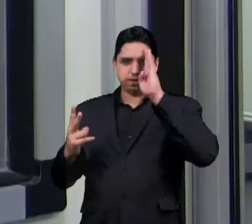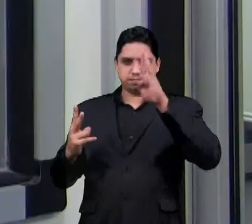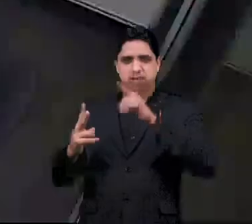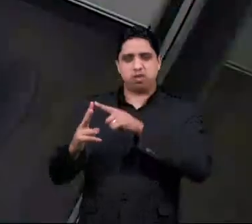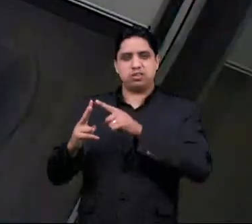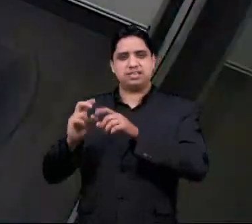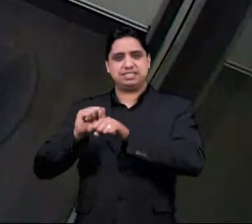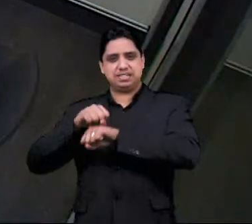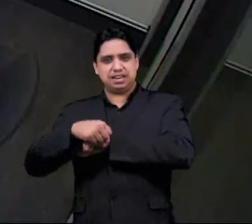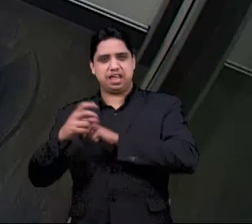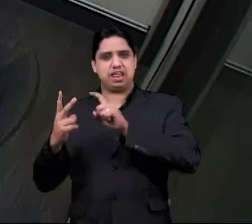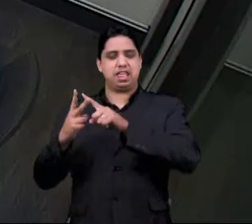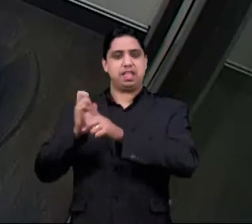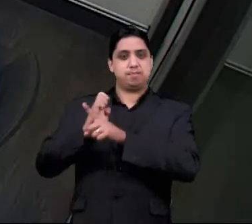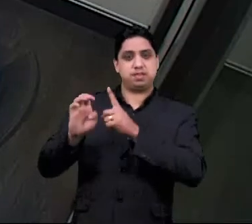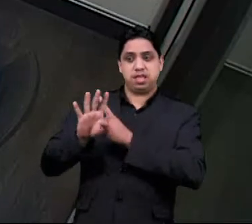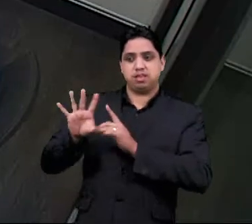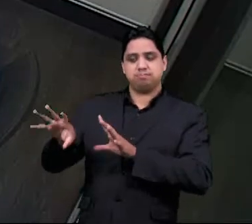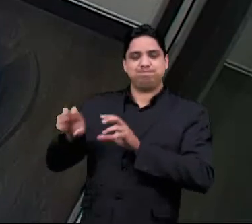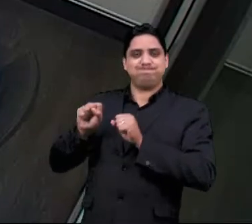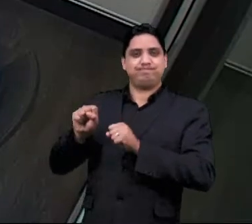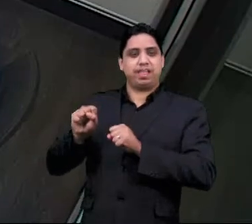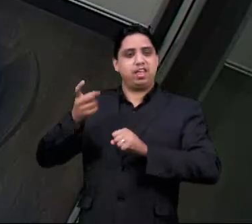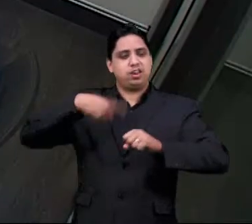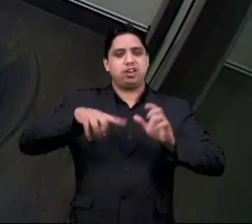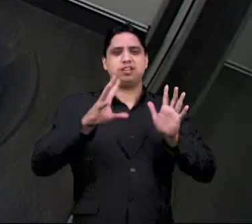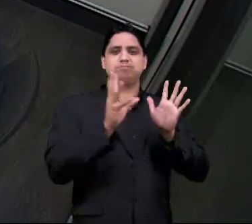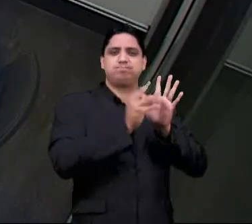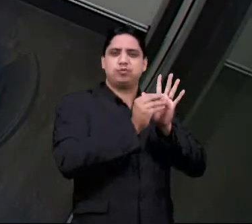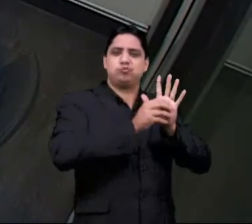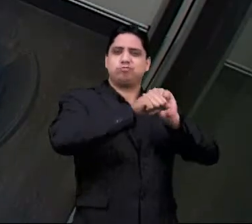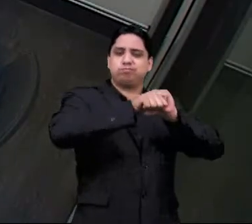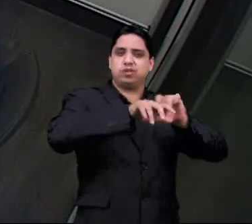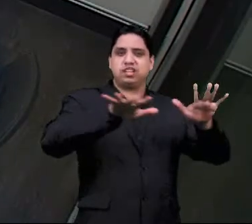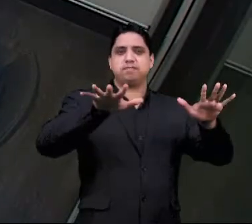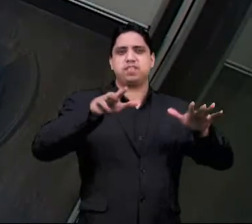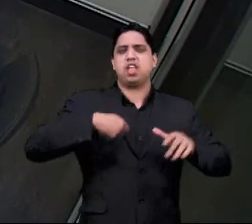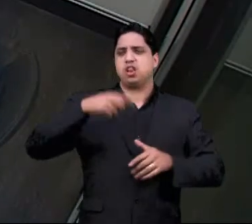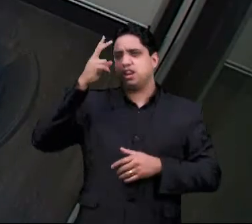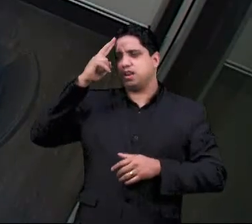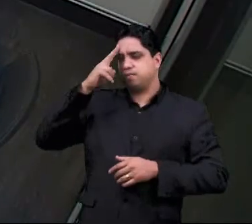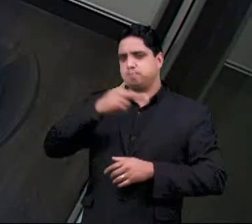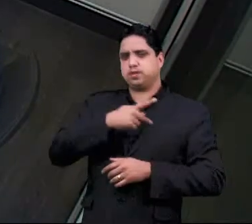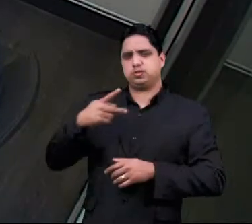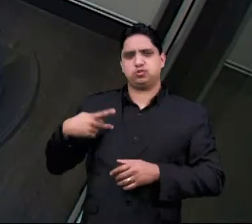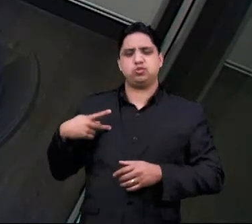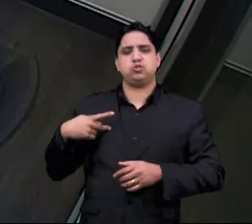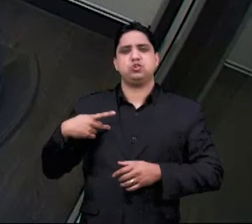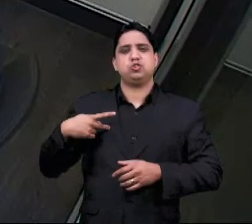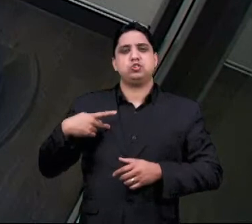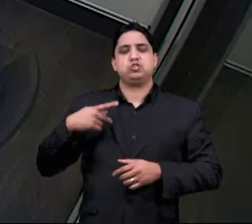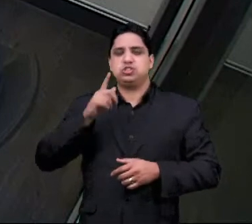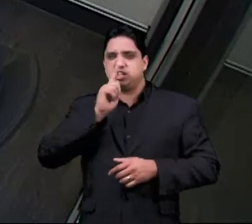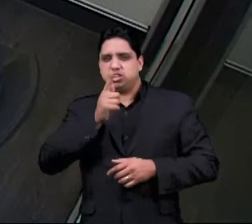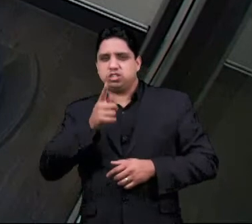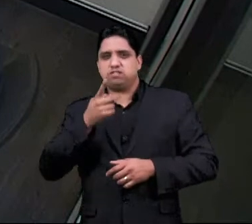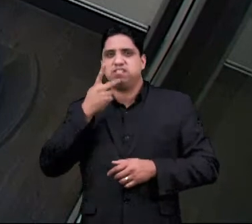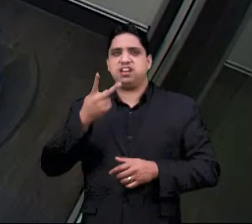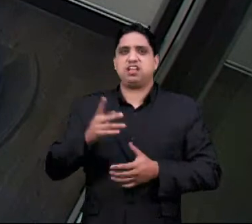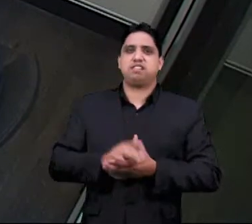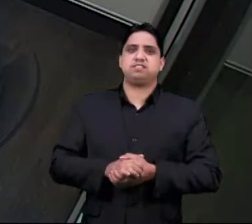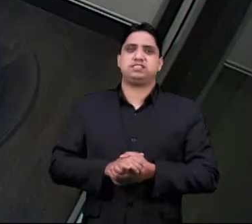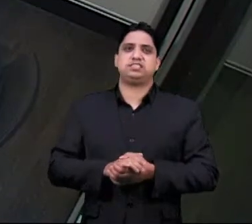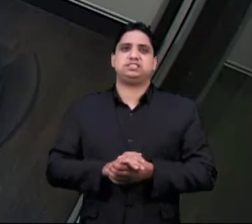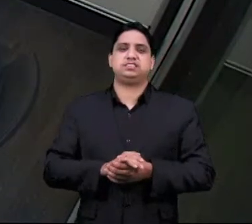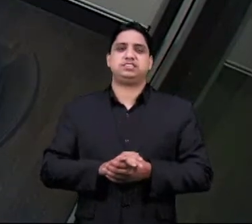me lembro de uma expressão que o pastor Gedeuti usou, não só ele, mas outros professores de seminário, há alguns anos atrás, né? Quando a gente fala muitos anos atrás, deixa a gente